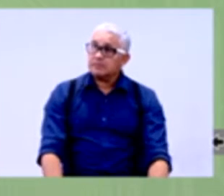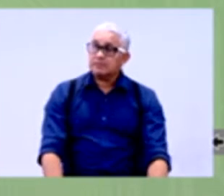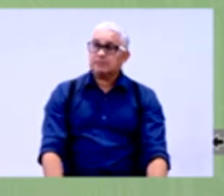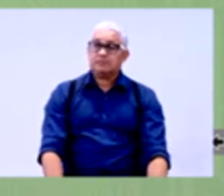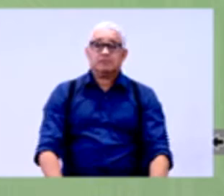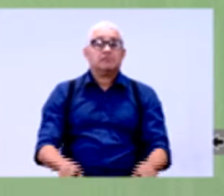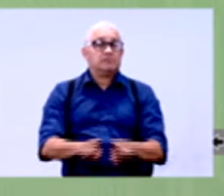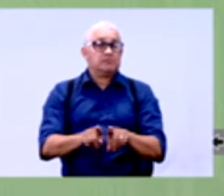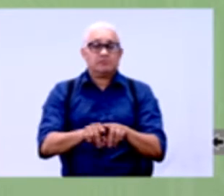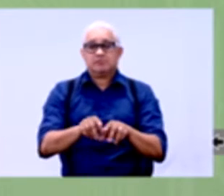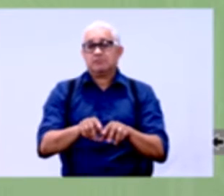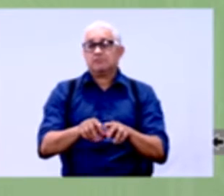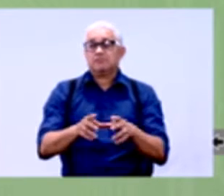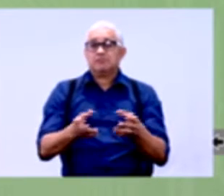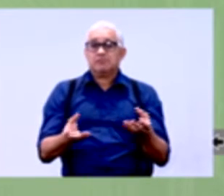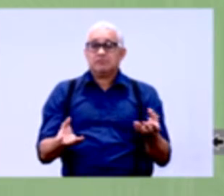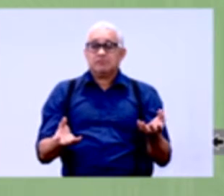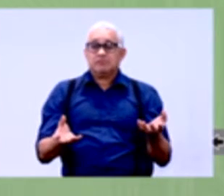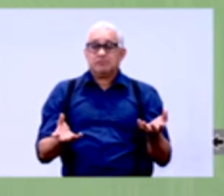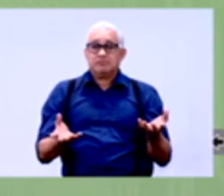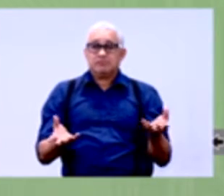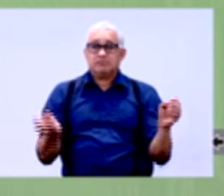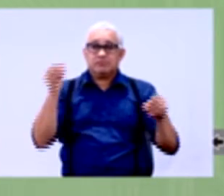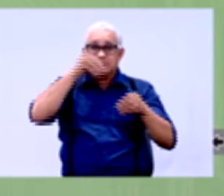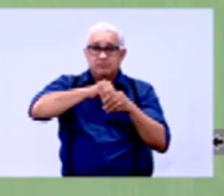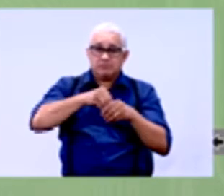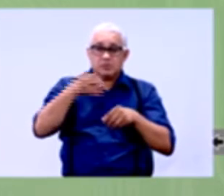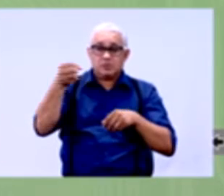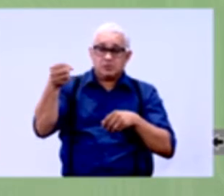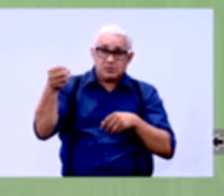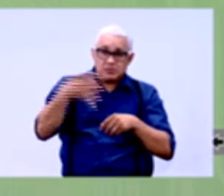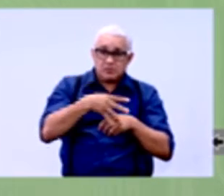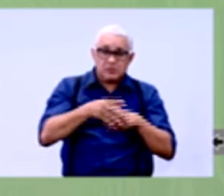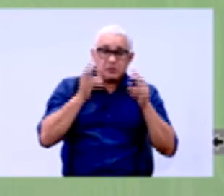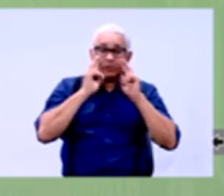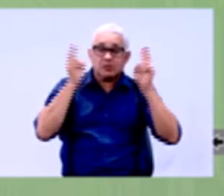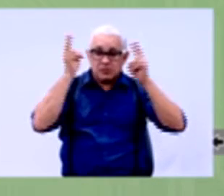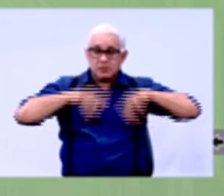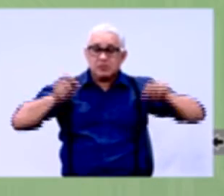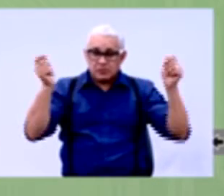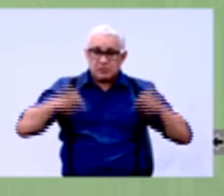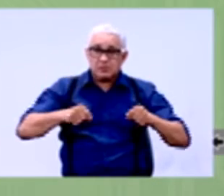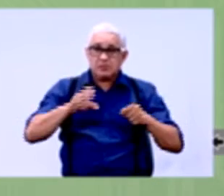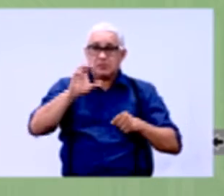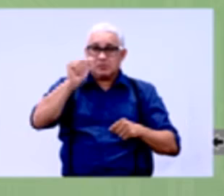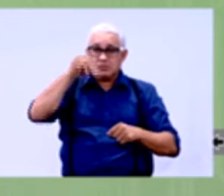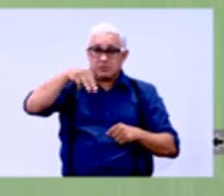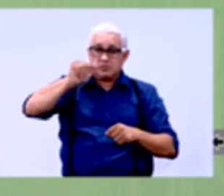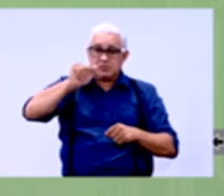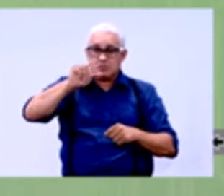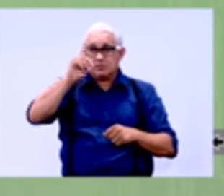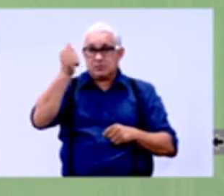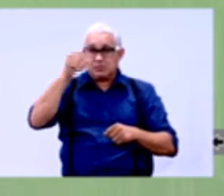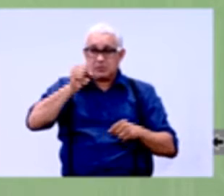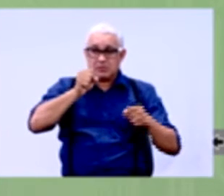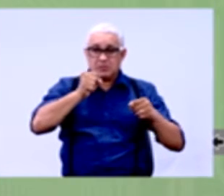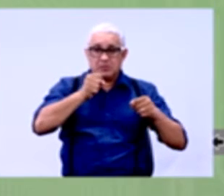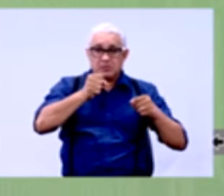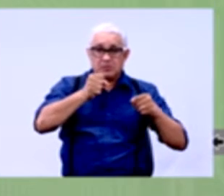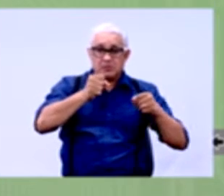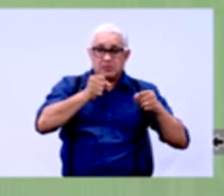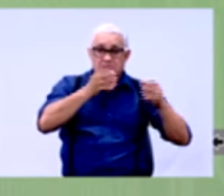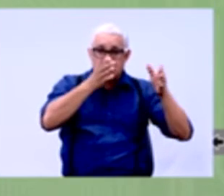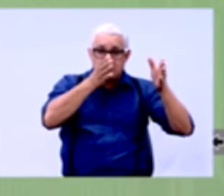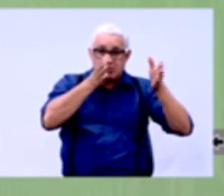Simplifica a inclusão de um novo elemento de visão. Possibilita desenvolvimento das camadas em paralelo, se forem bem definidas.